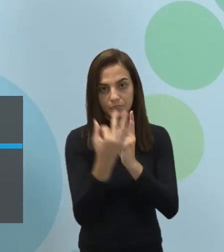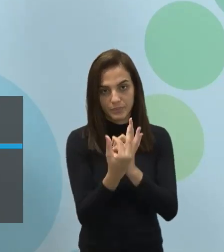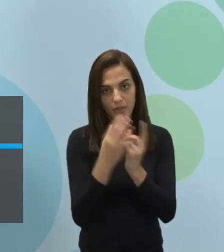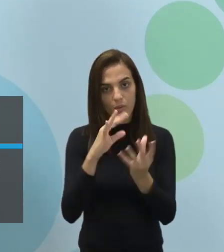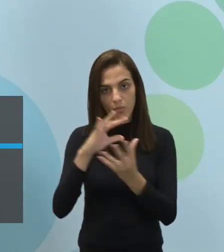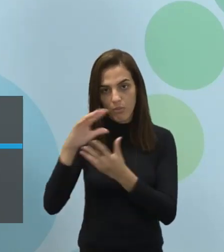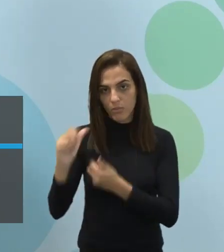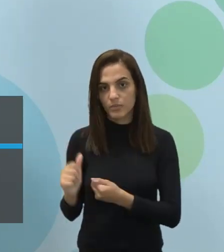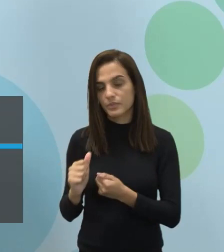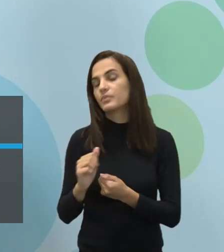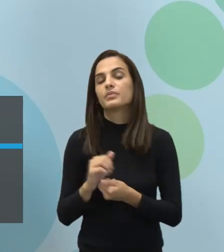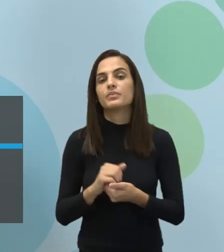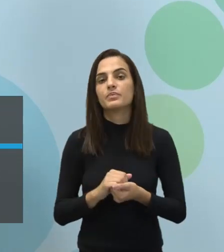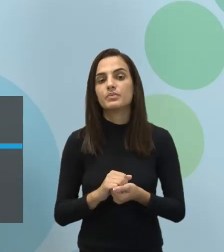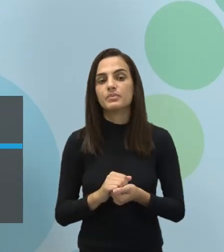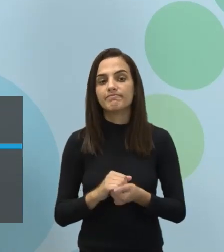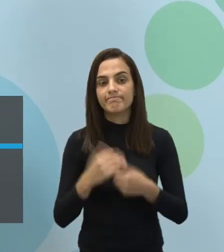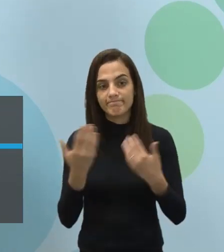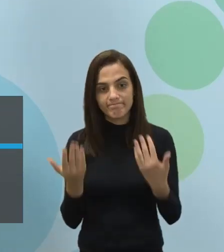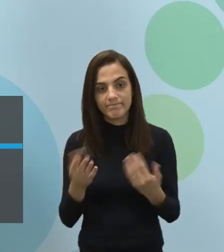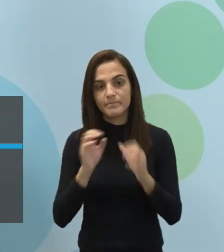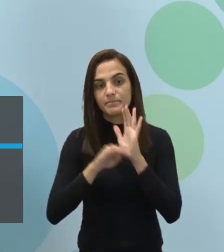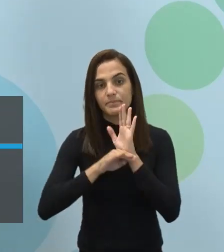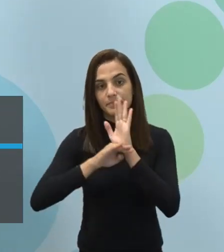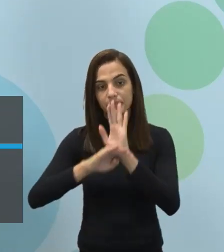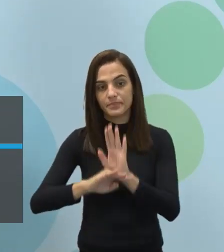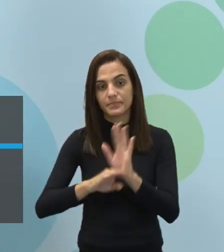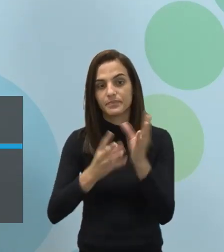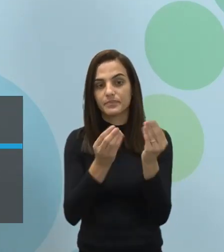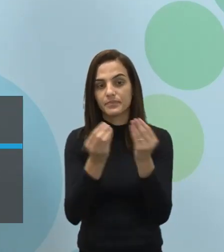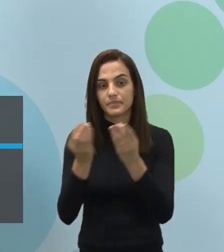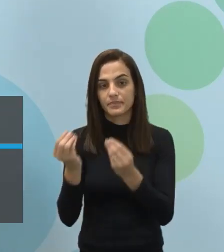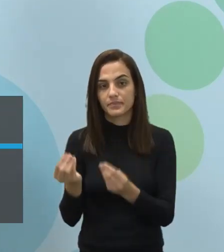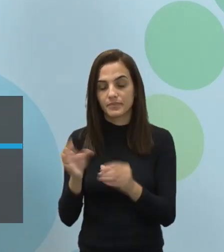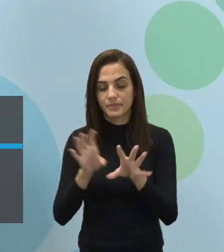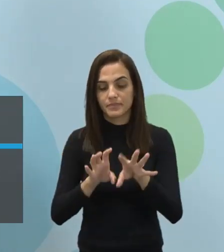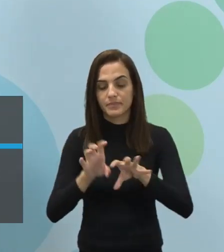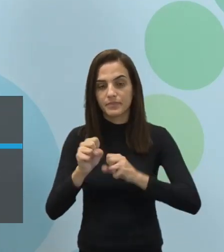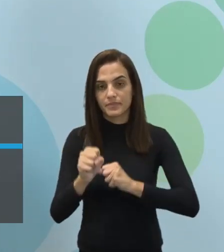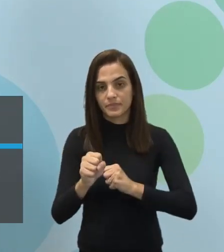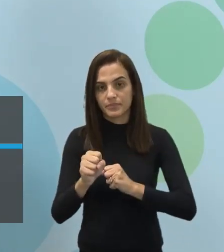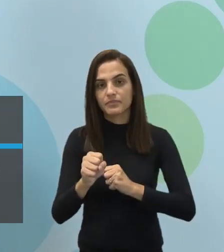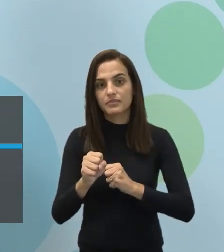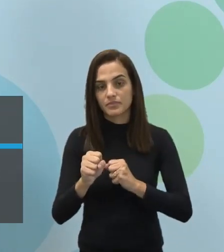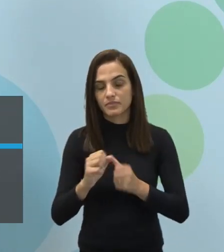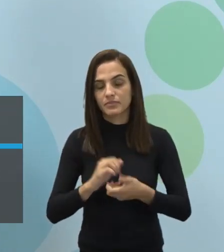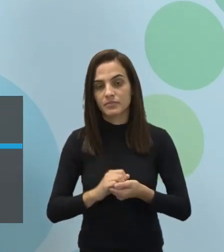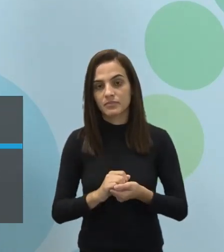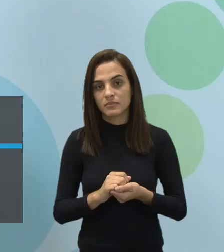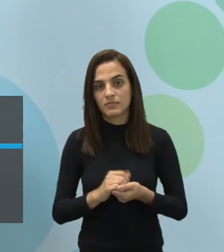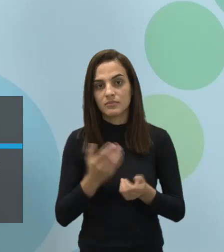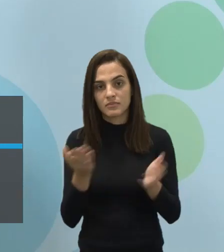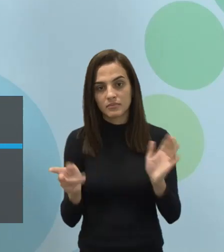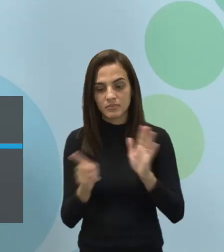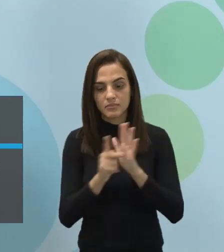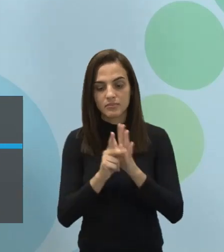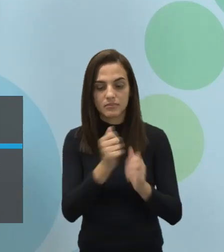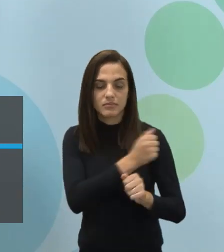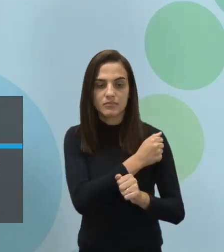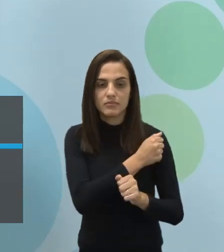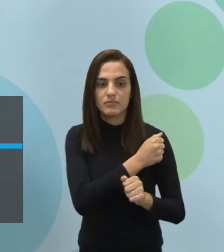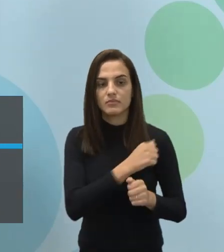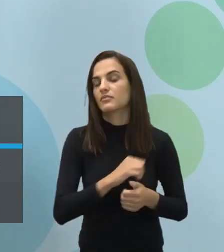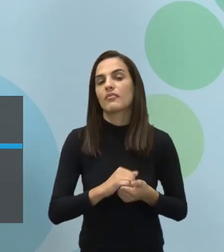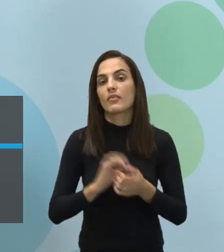mundo, isso contribui bastante, né, na formação integral do estudante. Então,